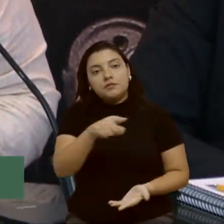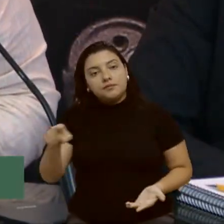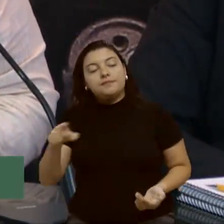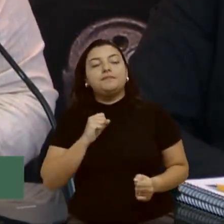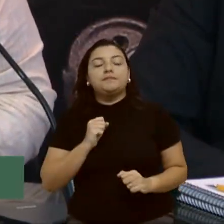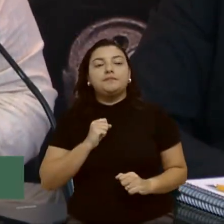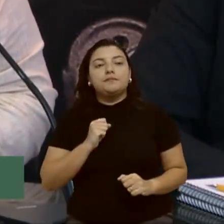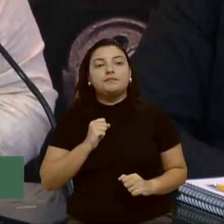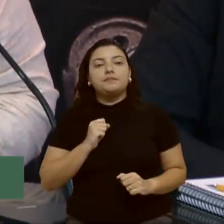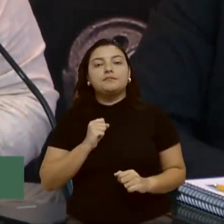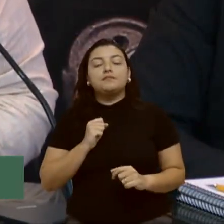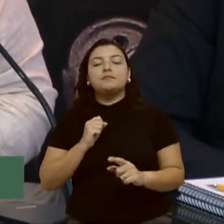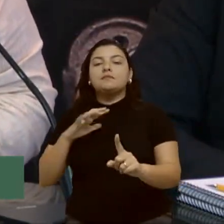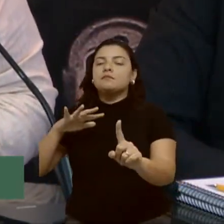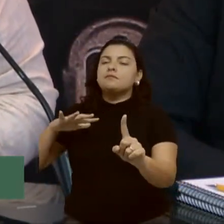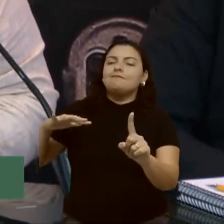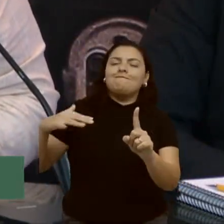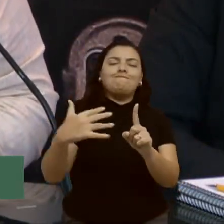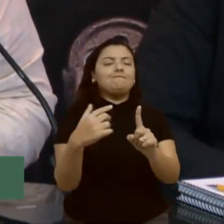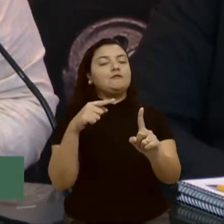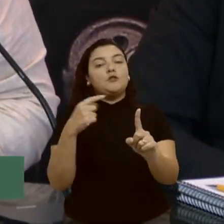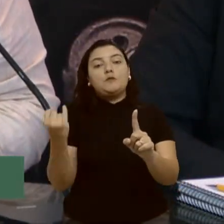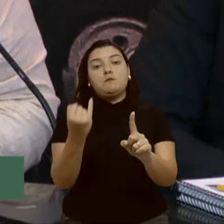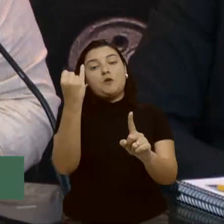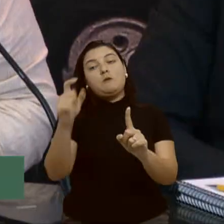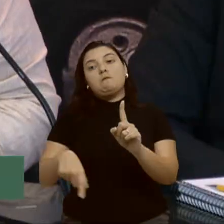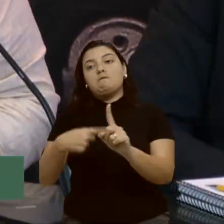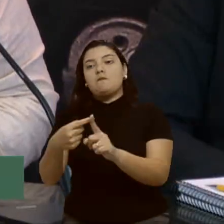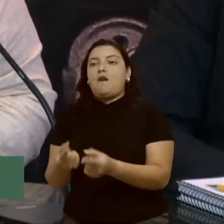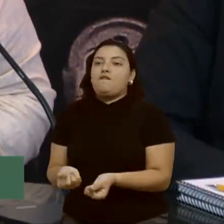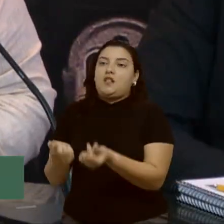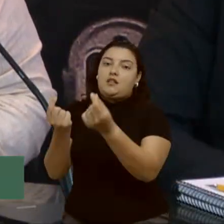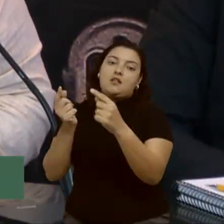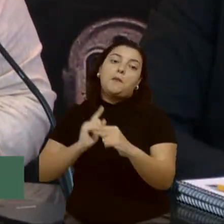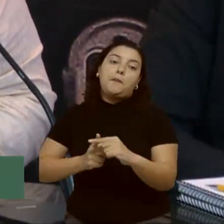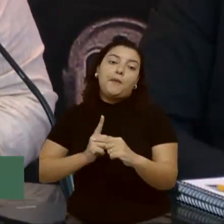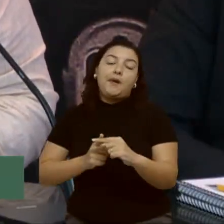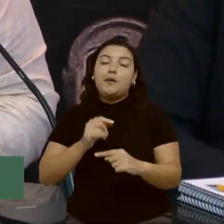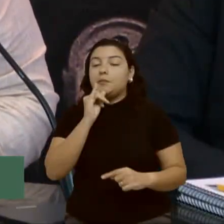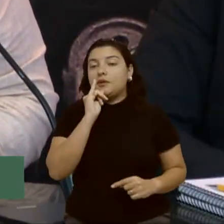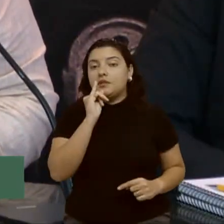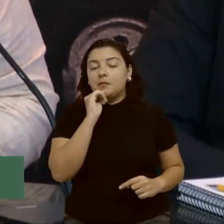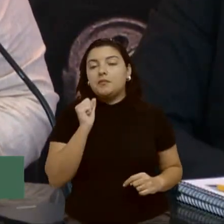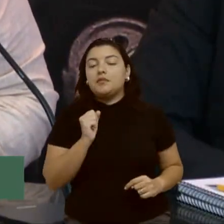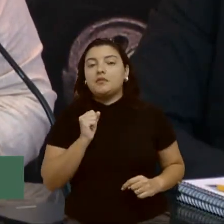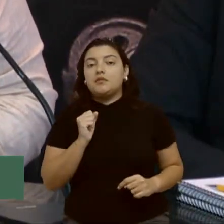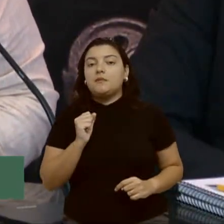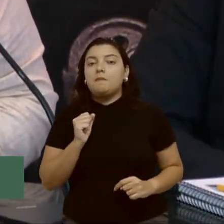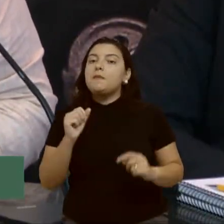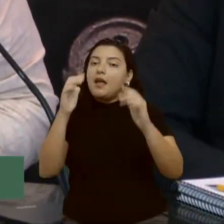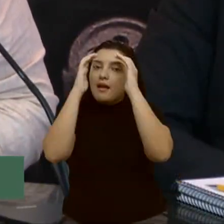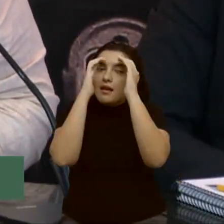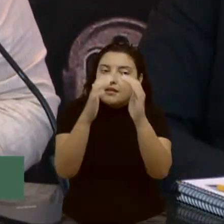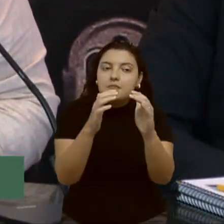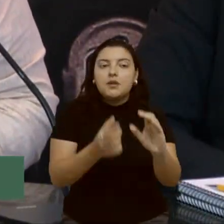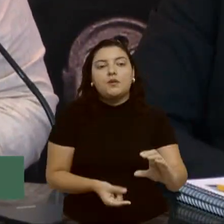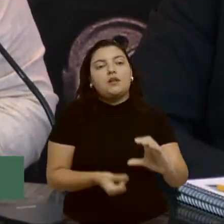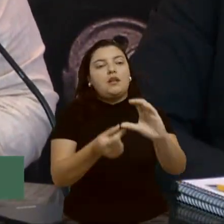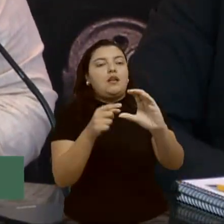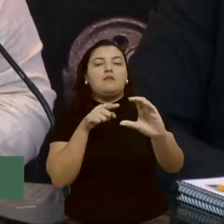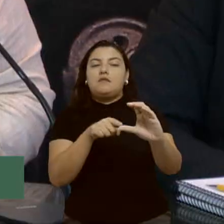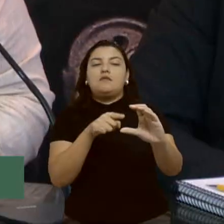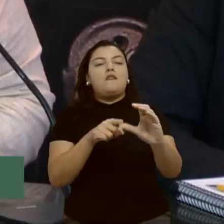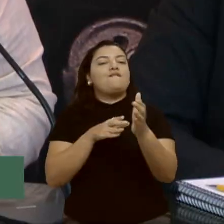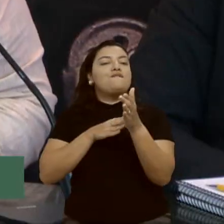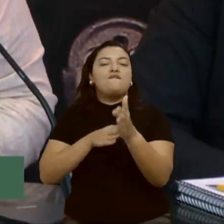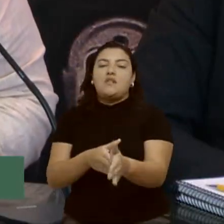ganho em reputação é tão valioso quanto o ganho financeiro. Até porque quando você respeita o consumidor, é um consumidor